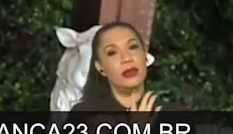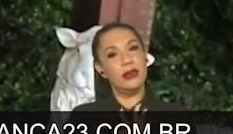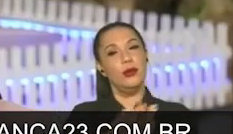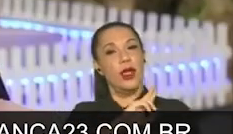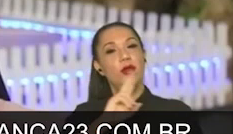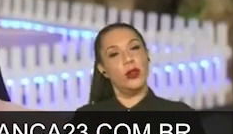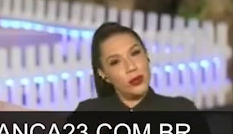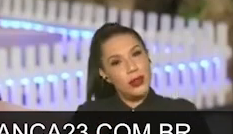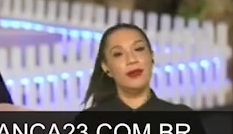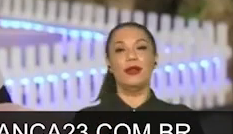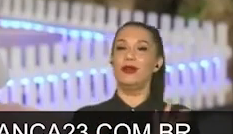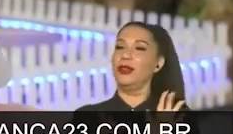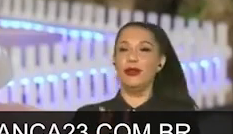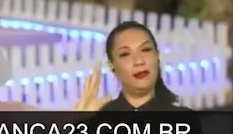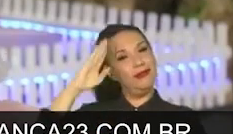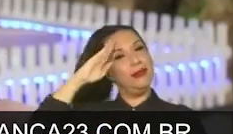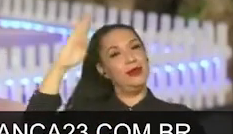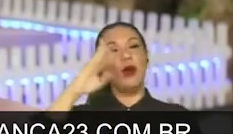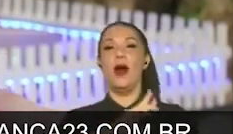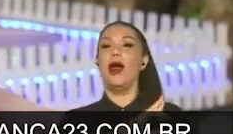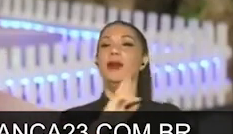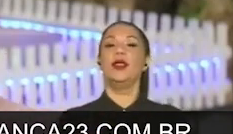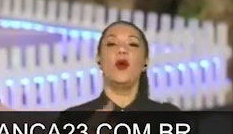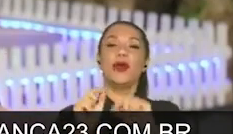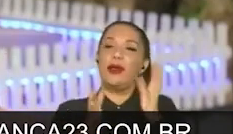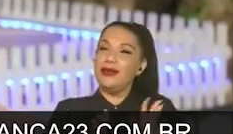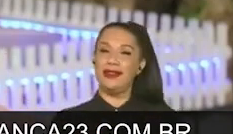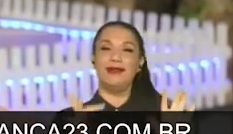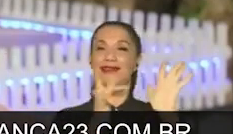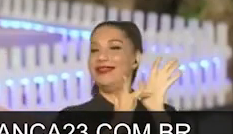religiosos e sobretudo da representação do nascimento do menino Jesus.